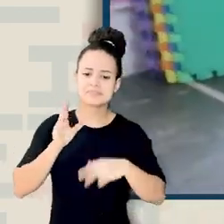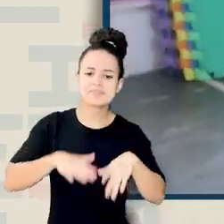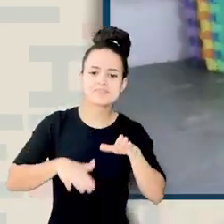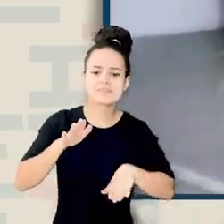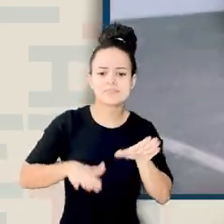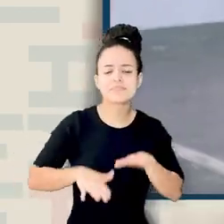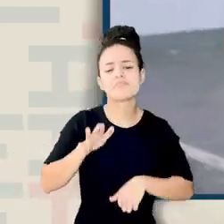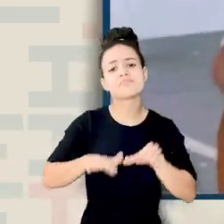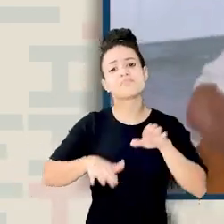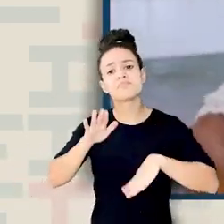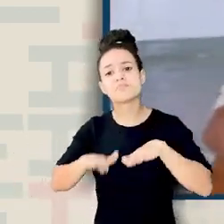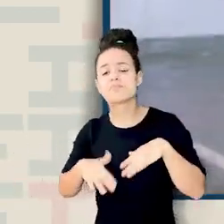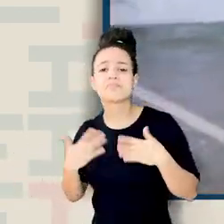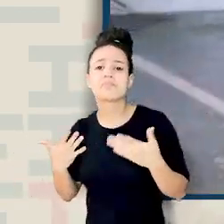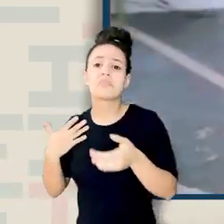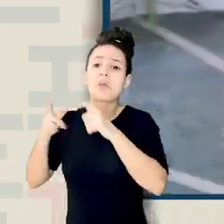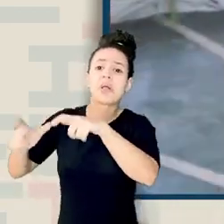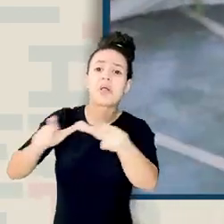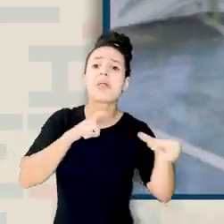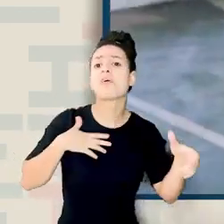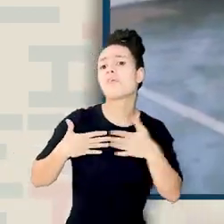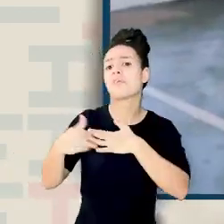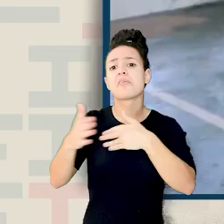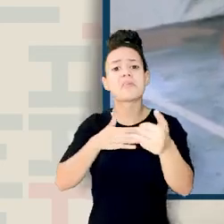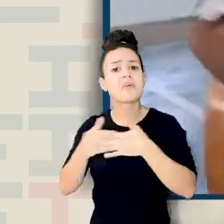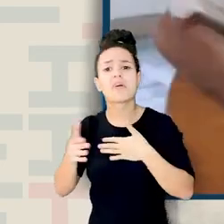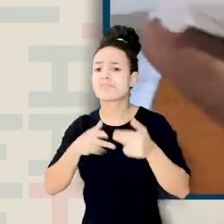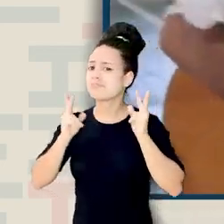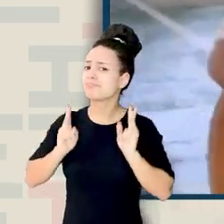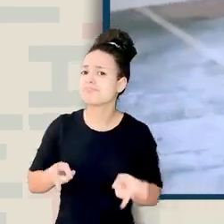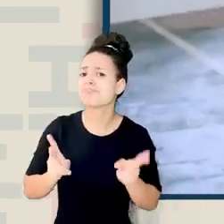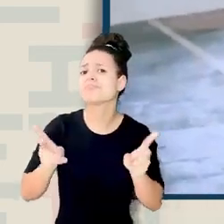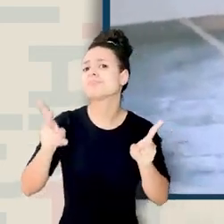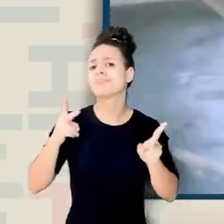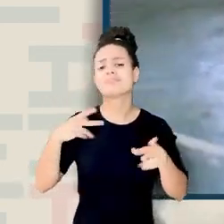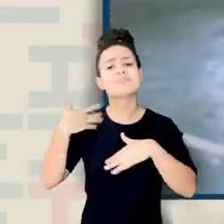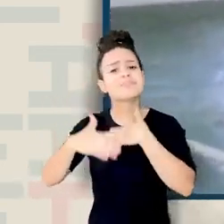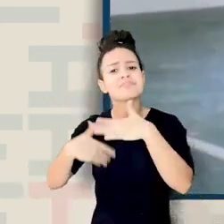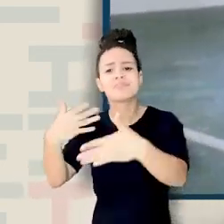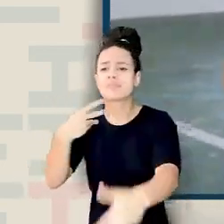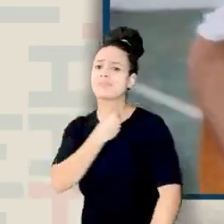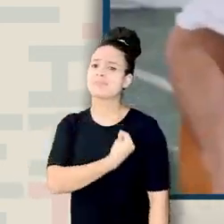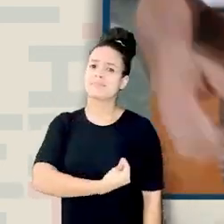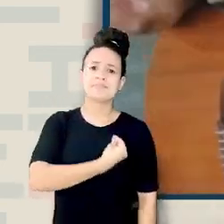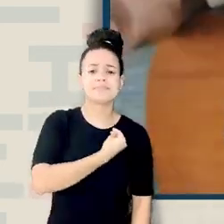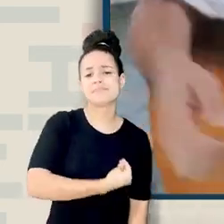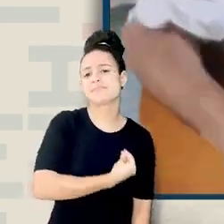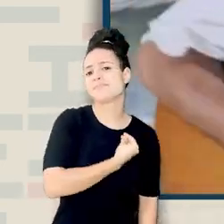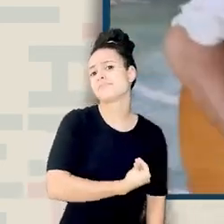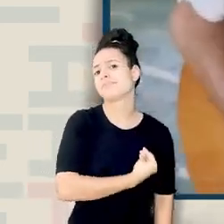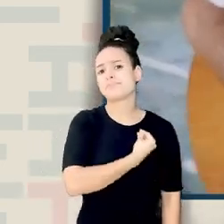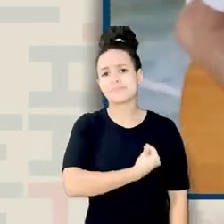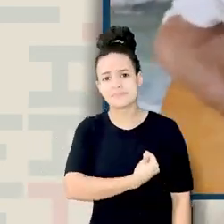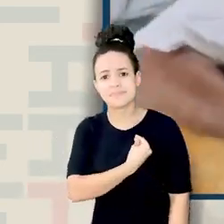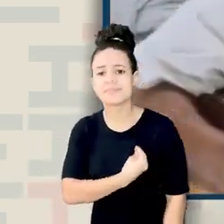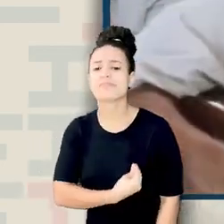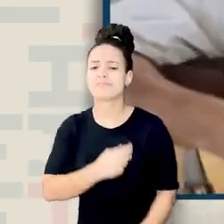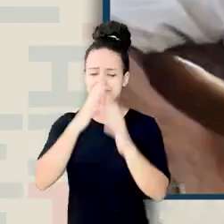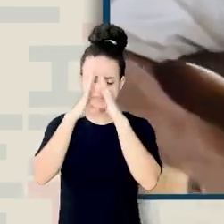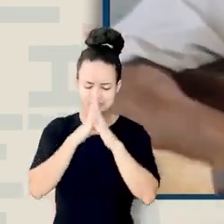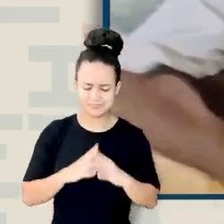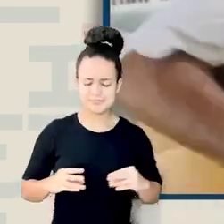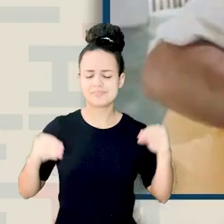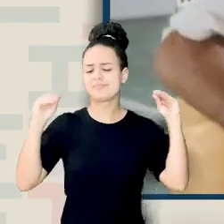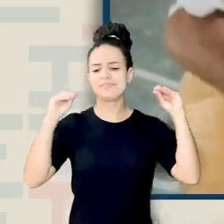dentro em qualquer lugar pra seguir e caminhar, viver e se curar.